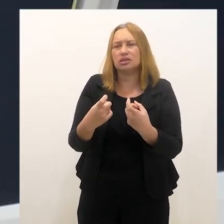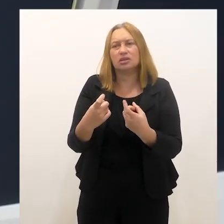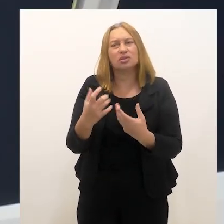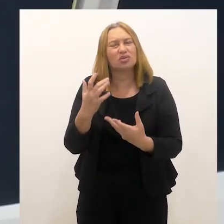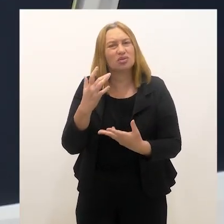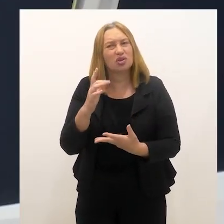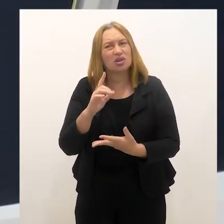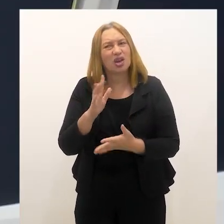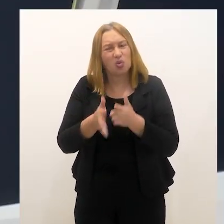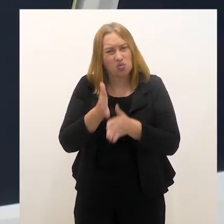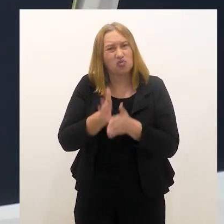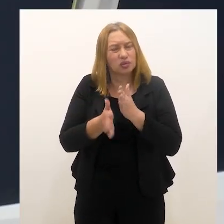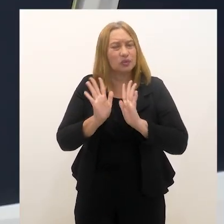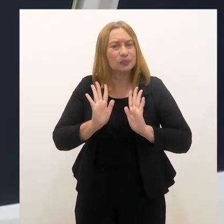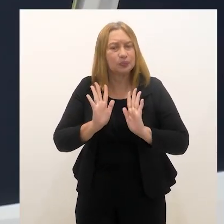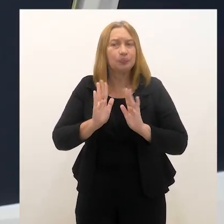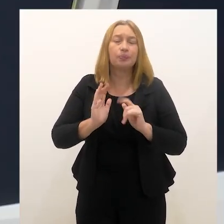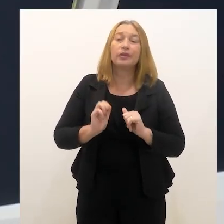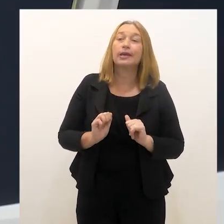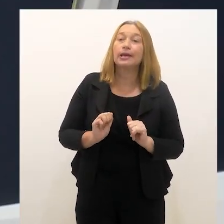violência, eu acho complicado.